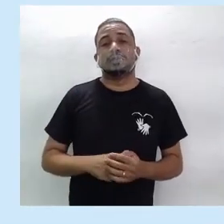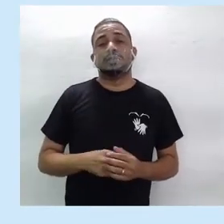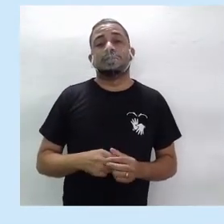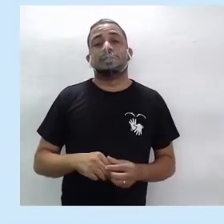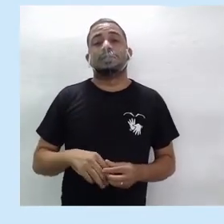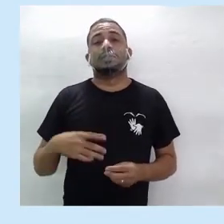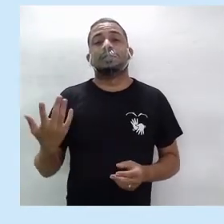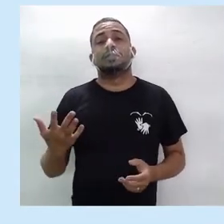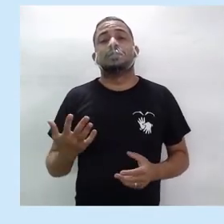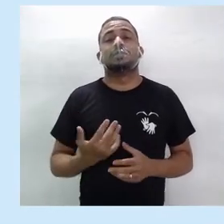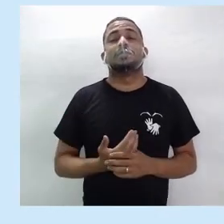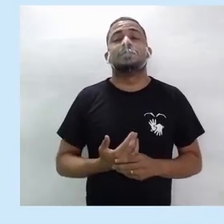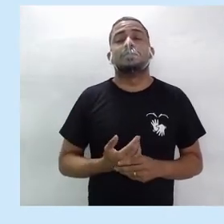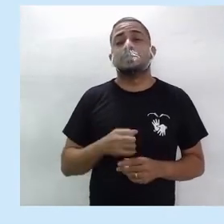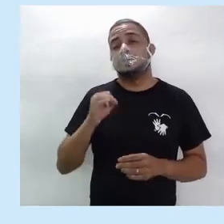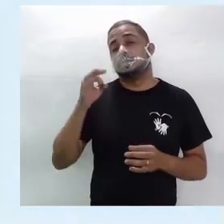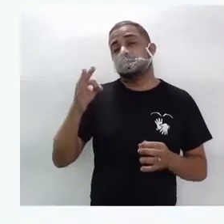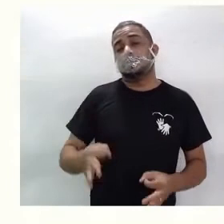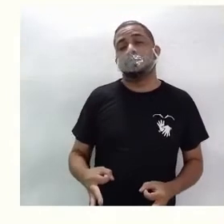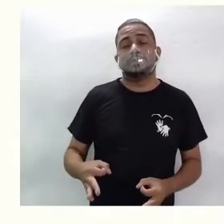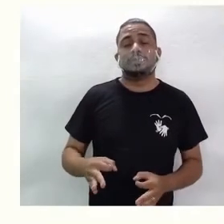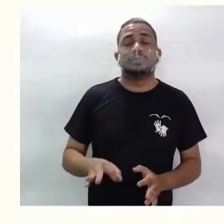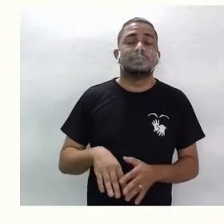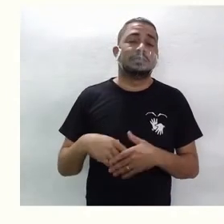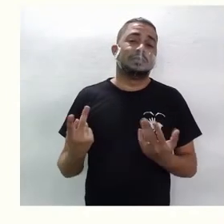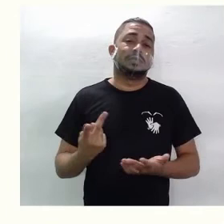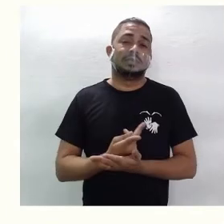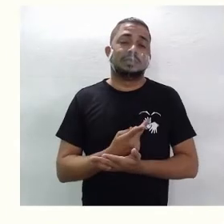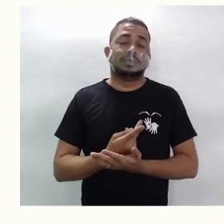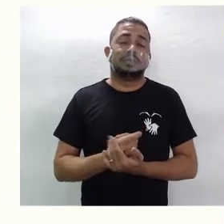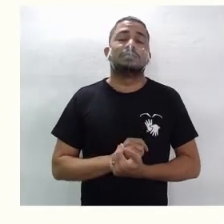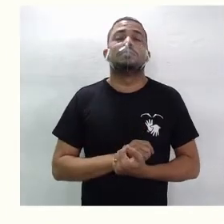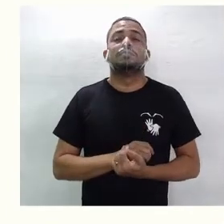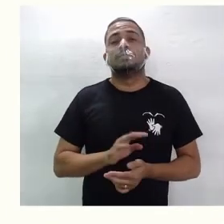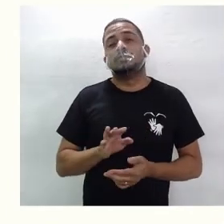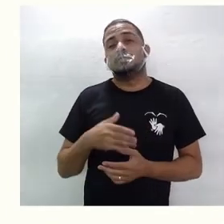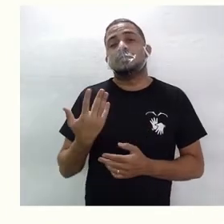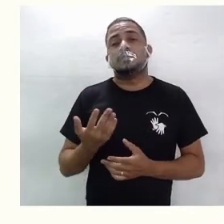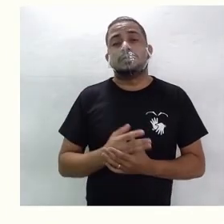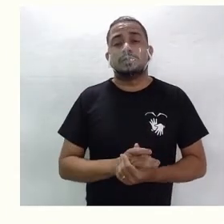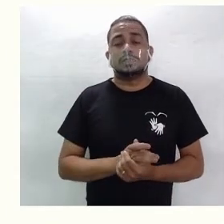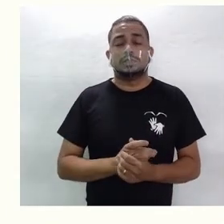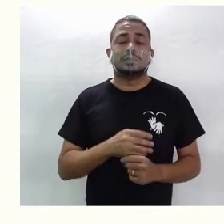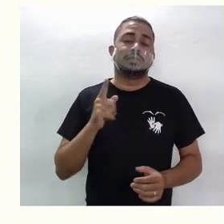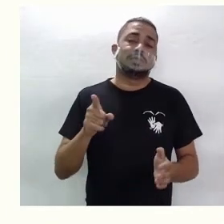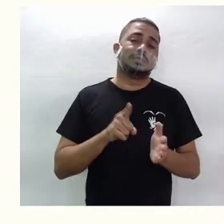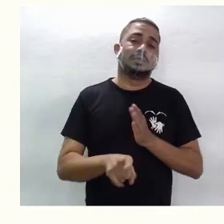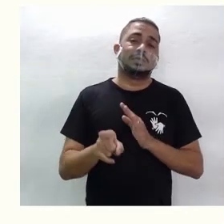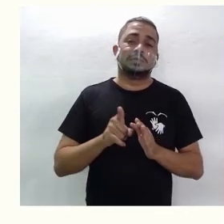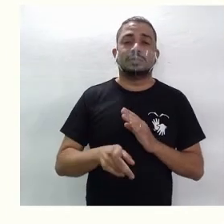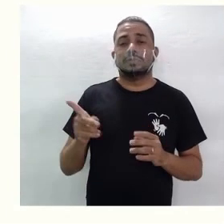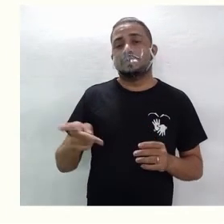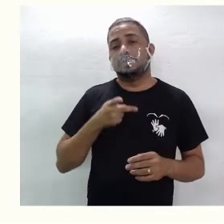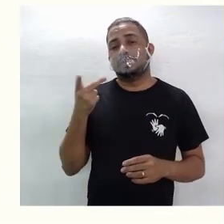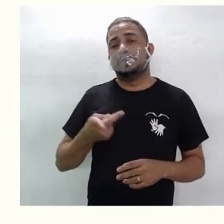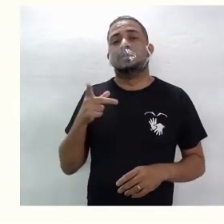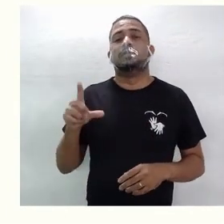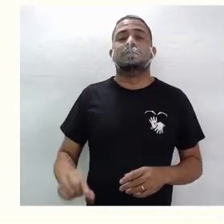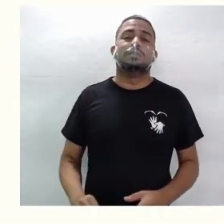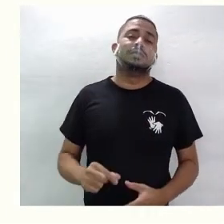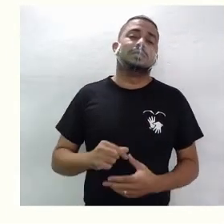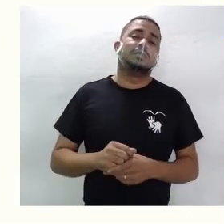aí se está correto ou incorreto, tá, gente? Então, né, nessa questão a gente vai falar um pouquinho